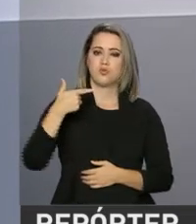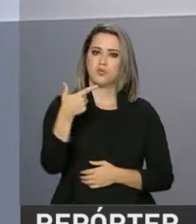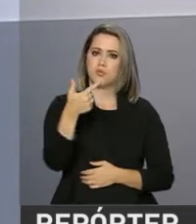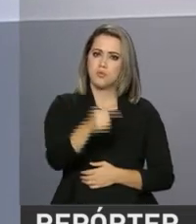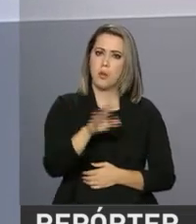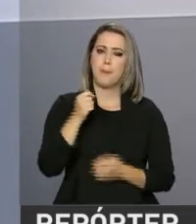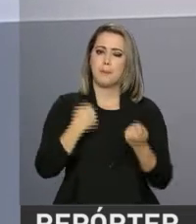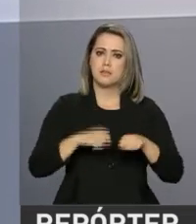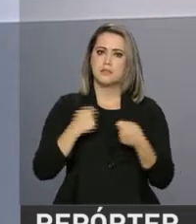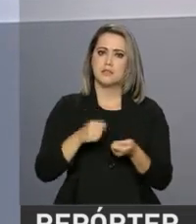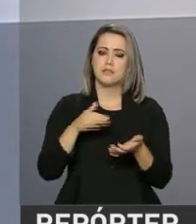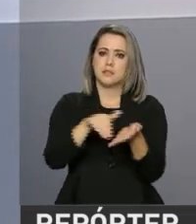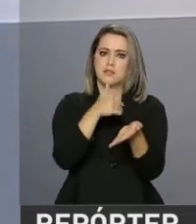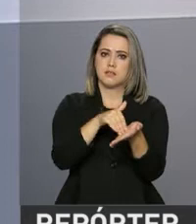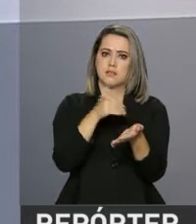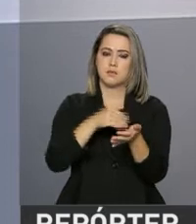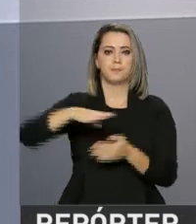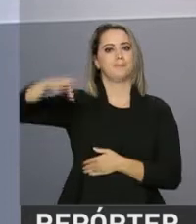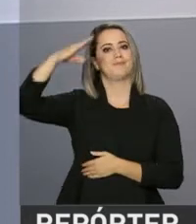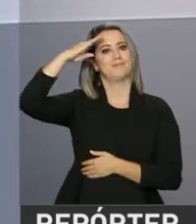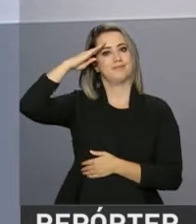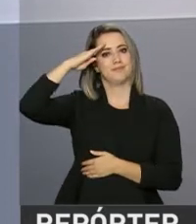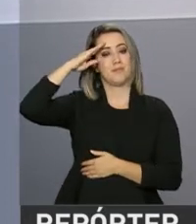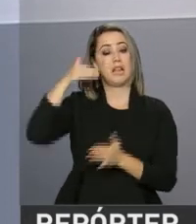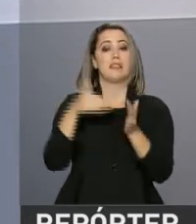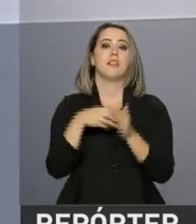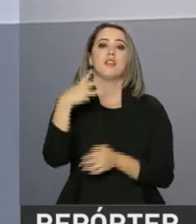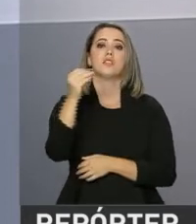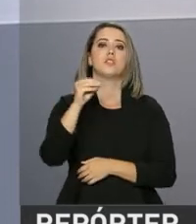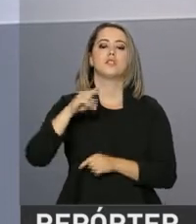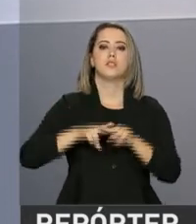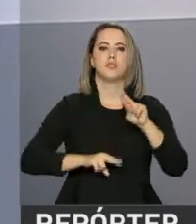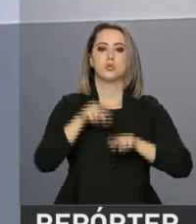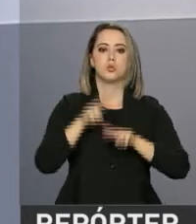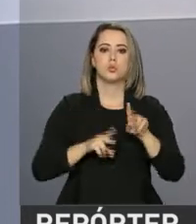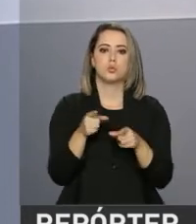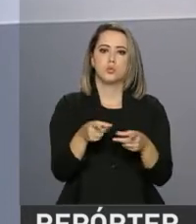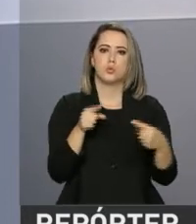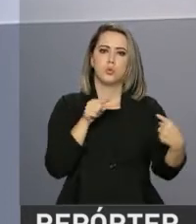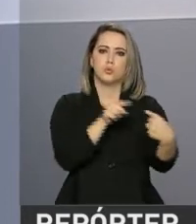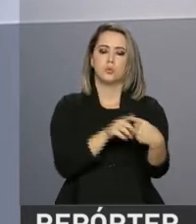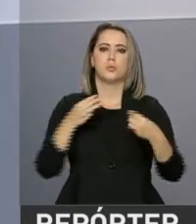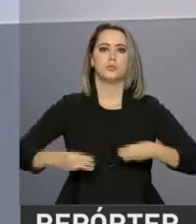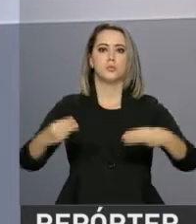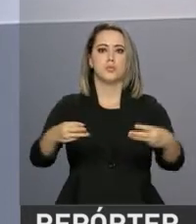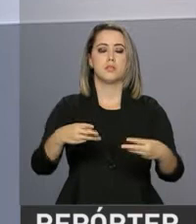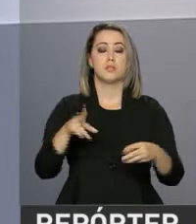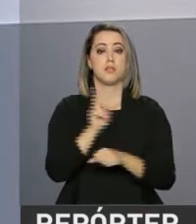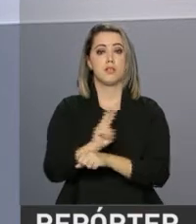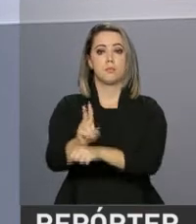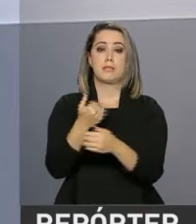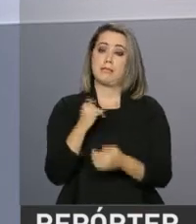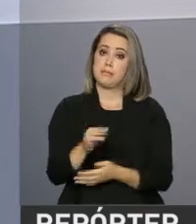devem se alistar no serviço militar obrigatório até o dia 30 de junho a estimativa do ministério da defesa quem